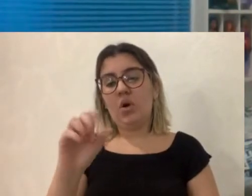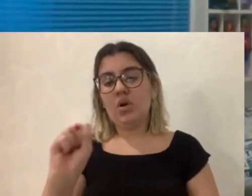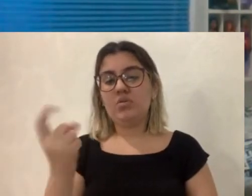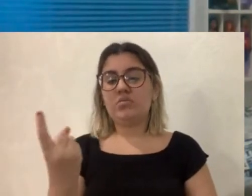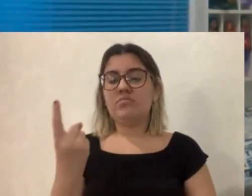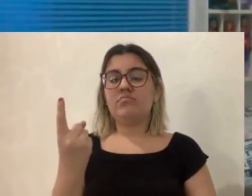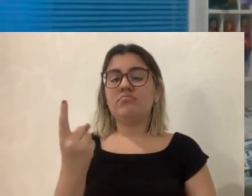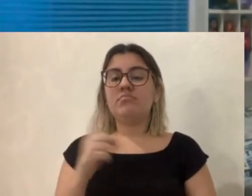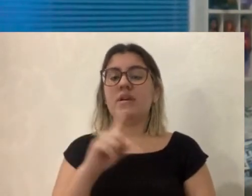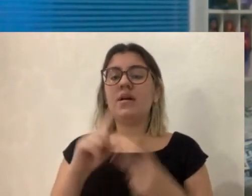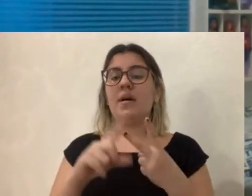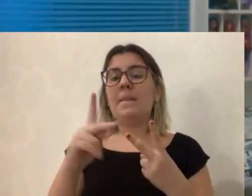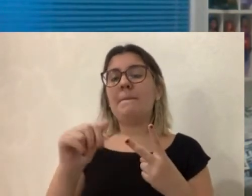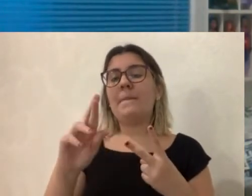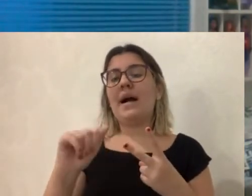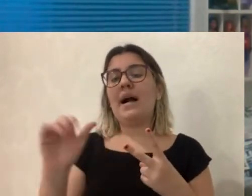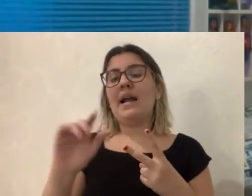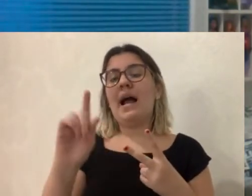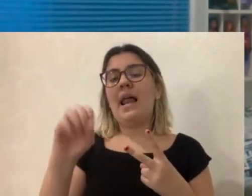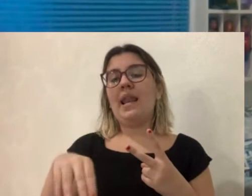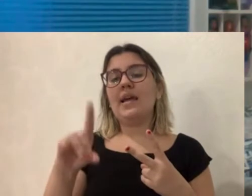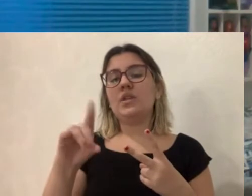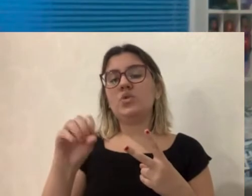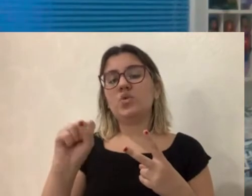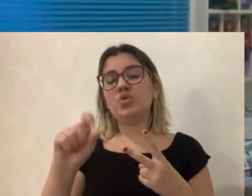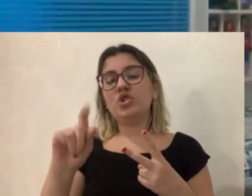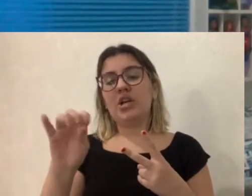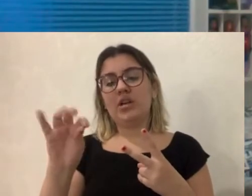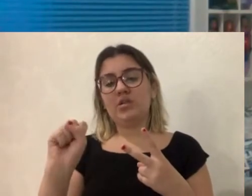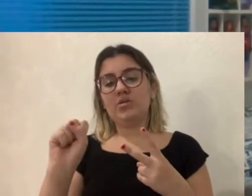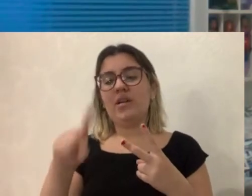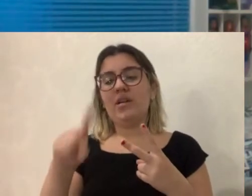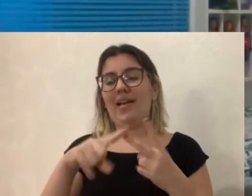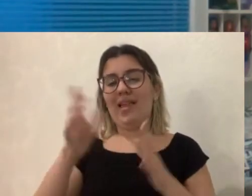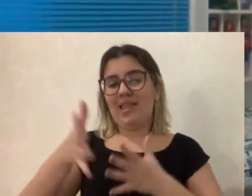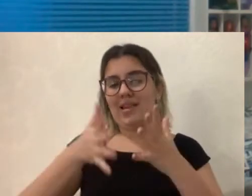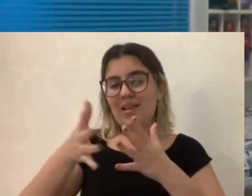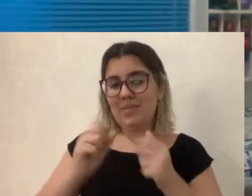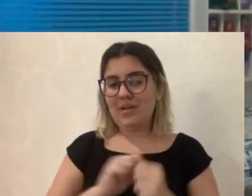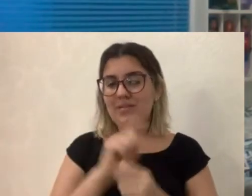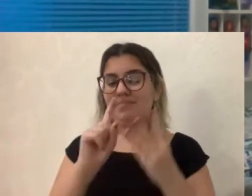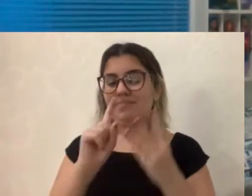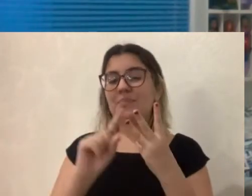executando o Rouxinol e a Rosa, que era um espetáculo que eu adorava fazer, que era uma adaptação do Oscar Wilde,